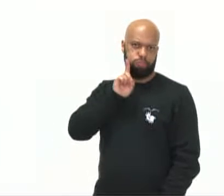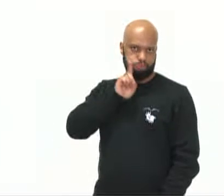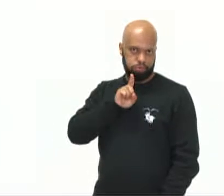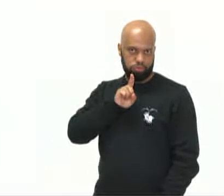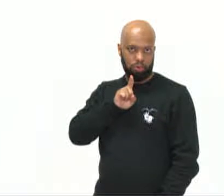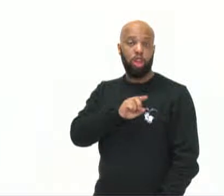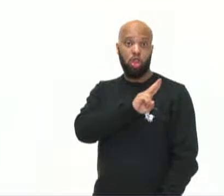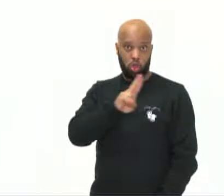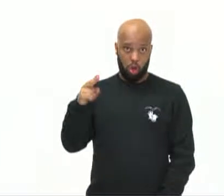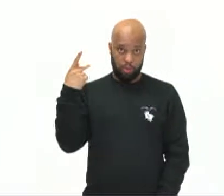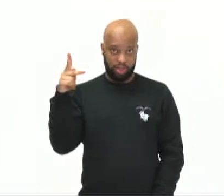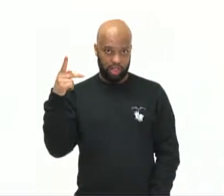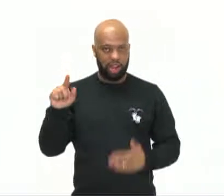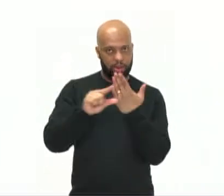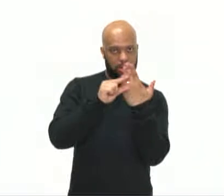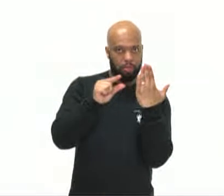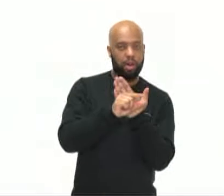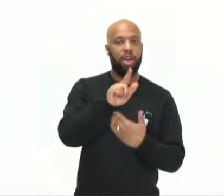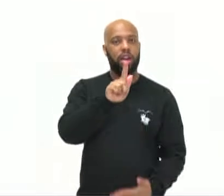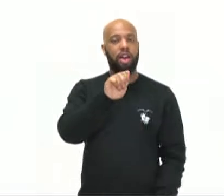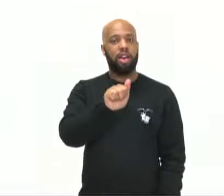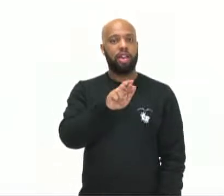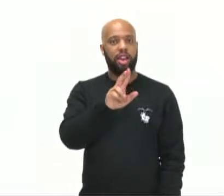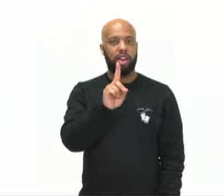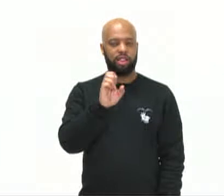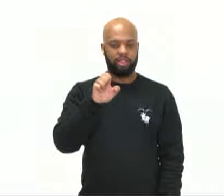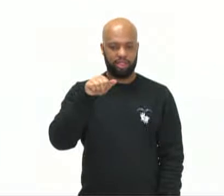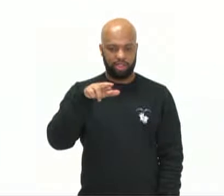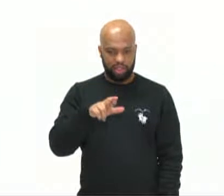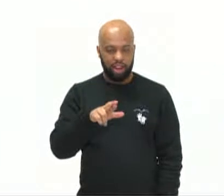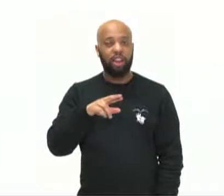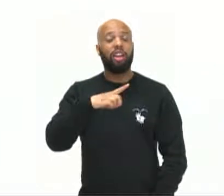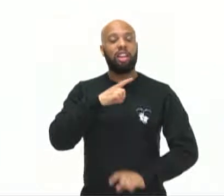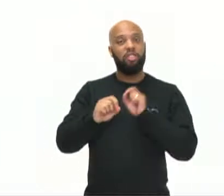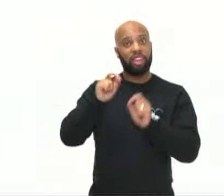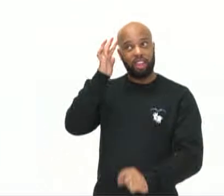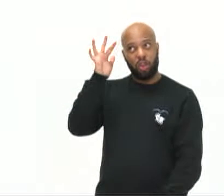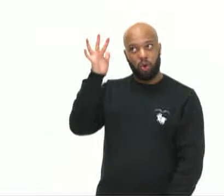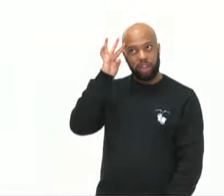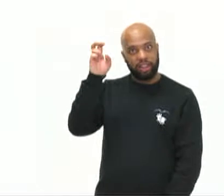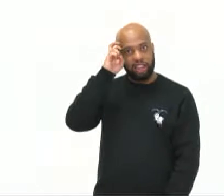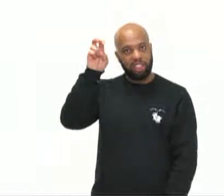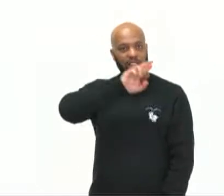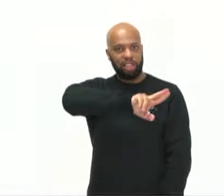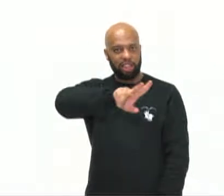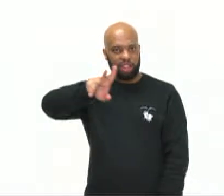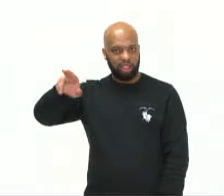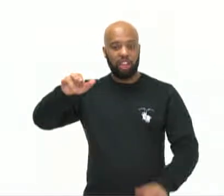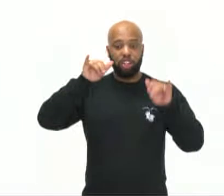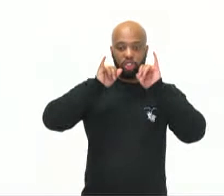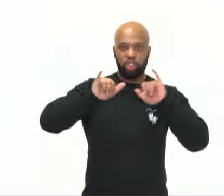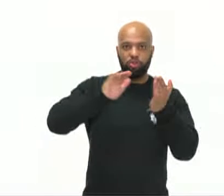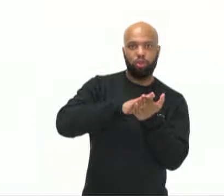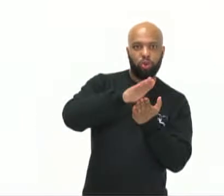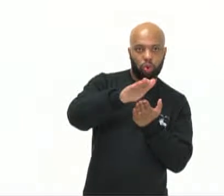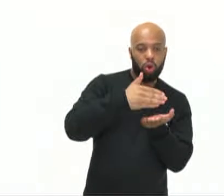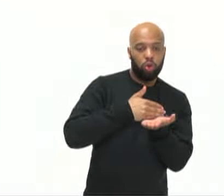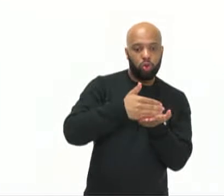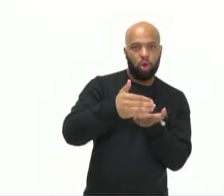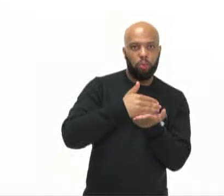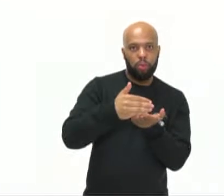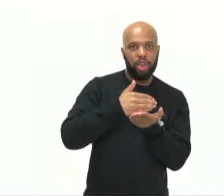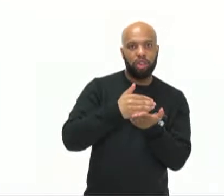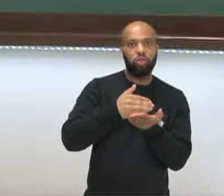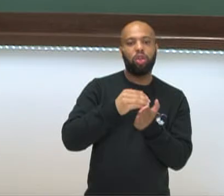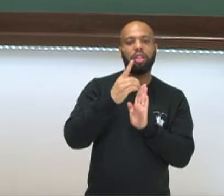causou forte impacto na área educacional com sua teoria das inteligências múltiplas, divulgada no início da década de